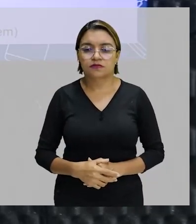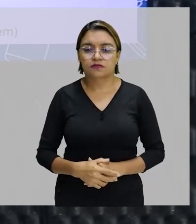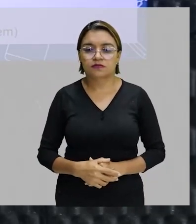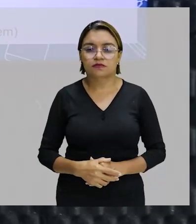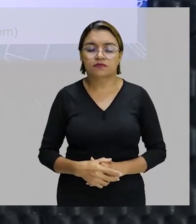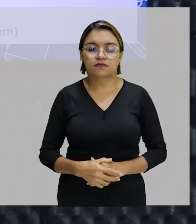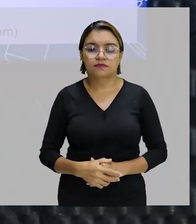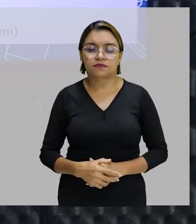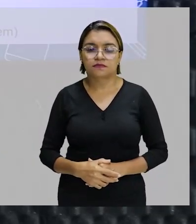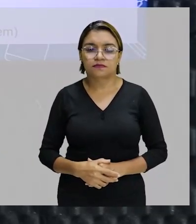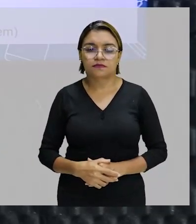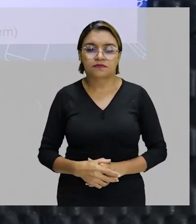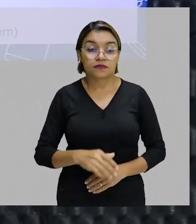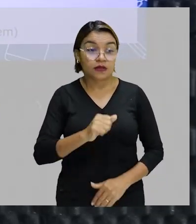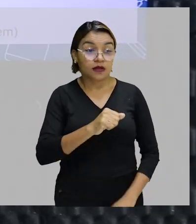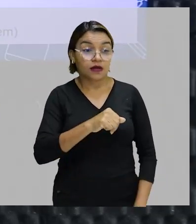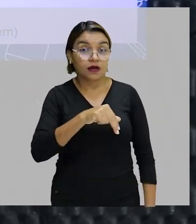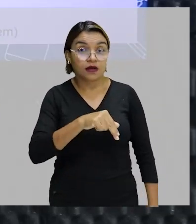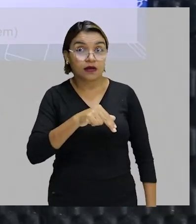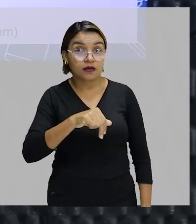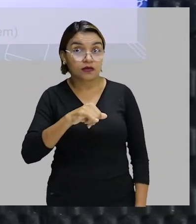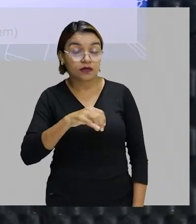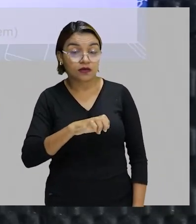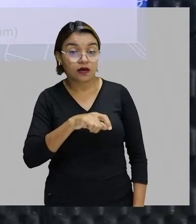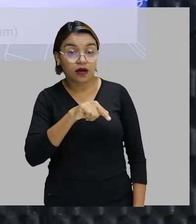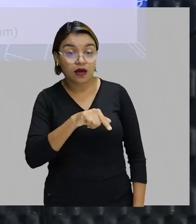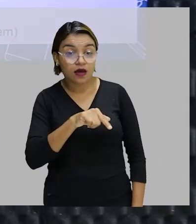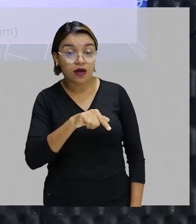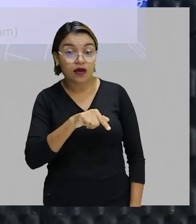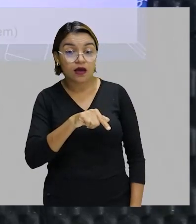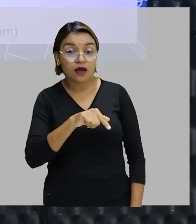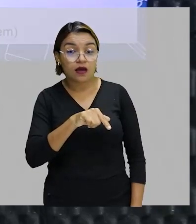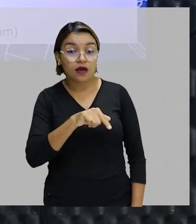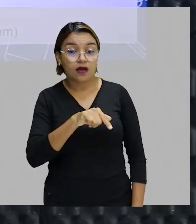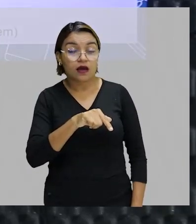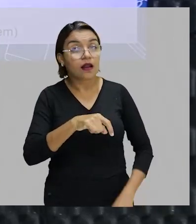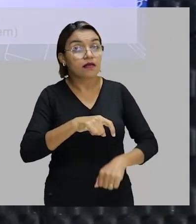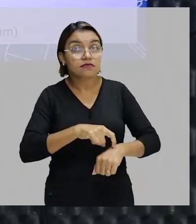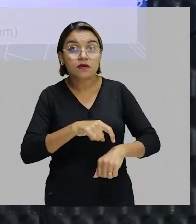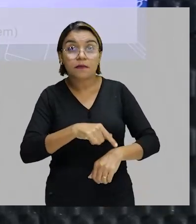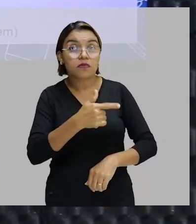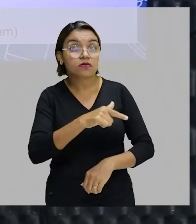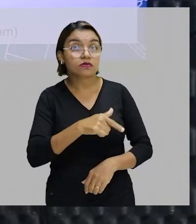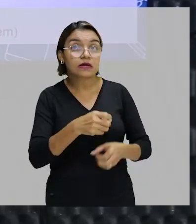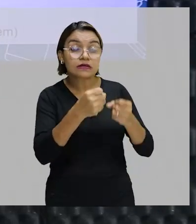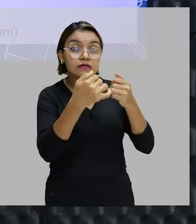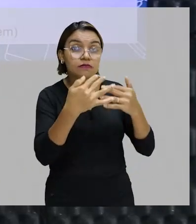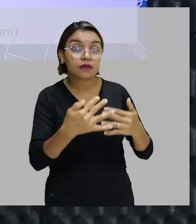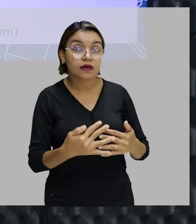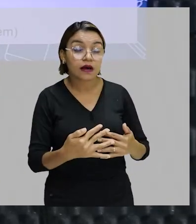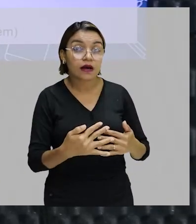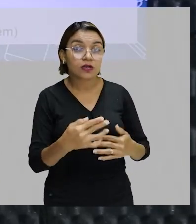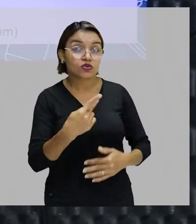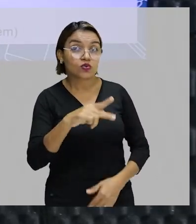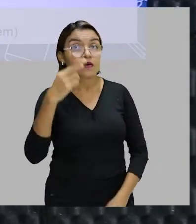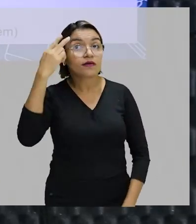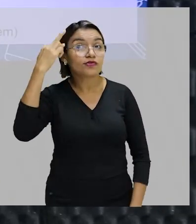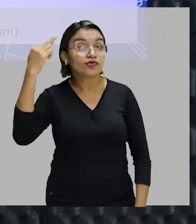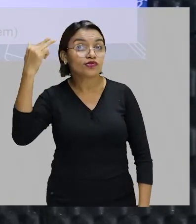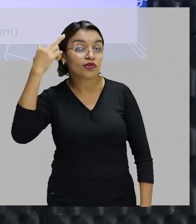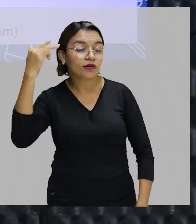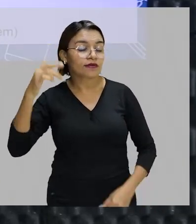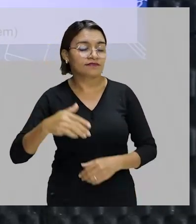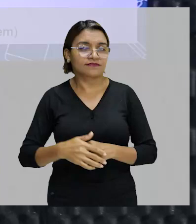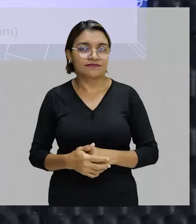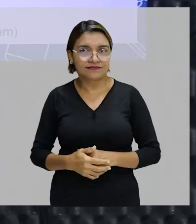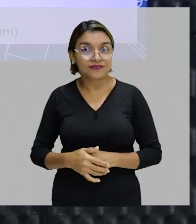of the story. Anne não tinha tido tempo de explicar seu lado da história.